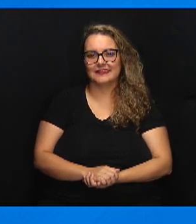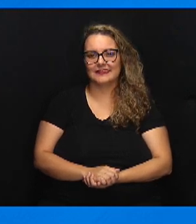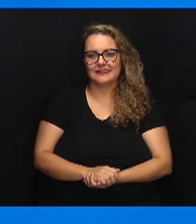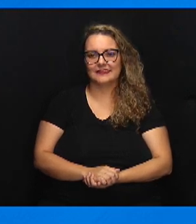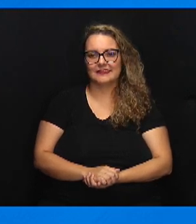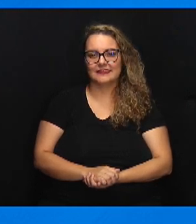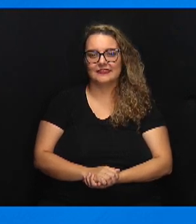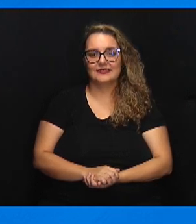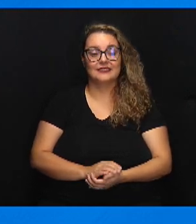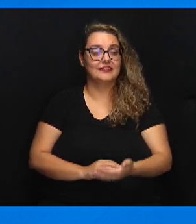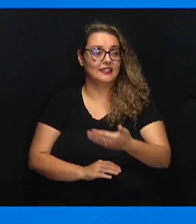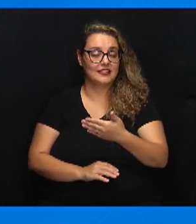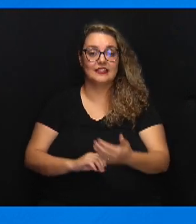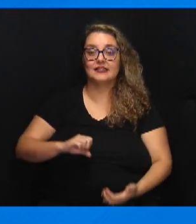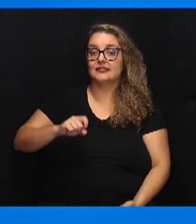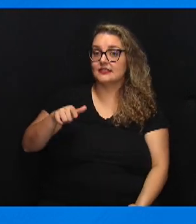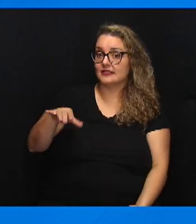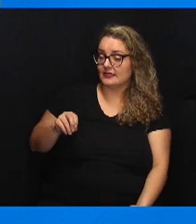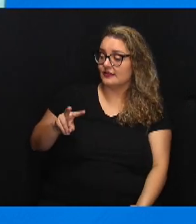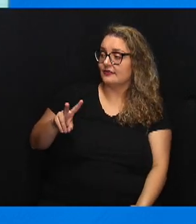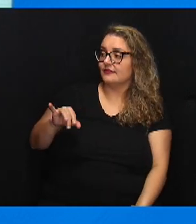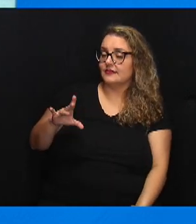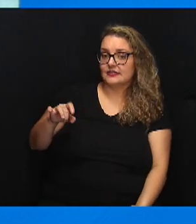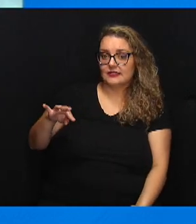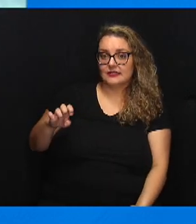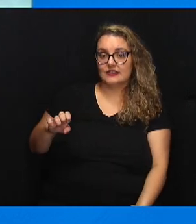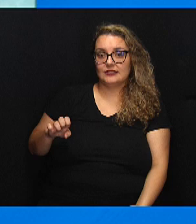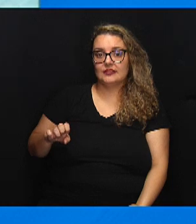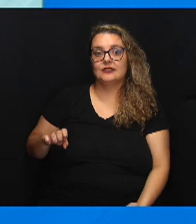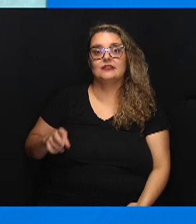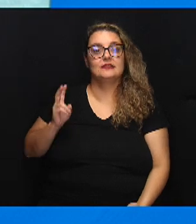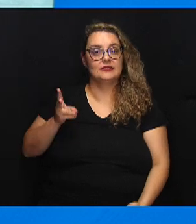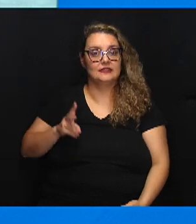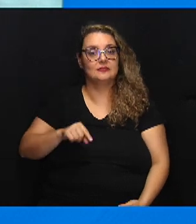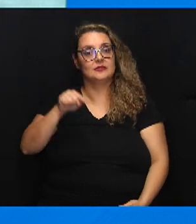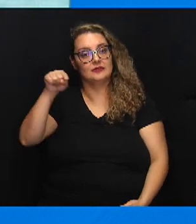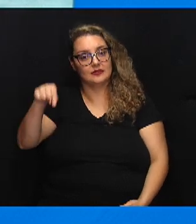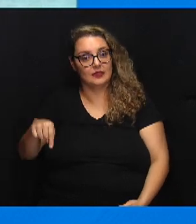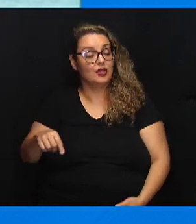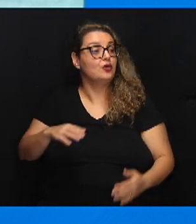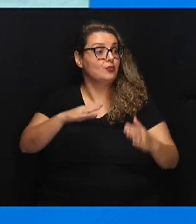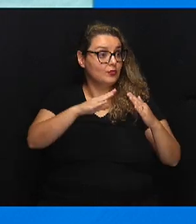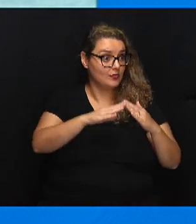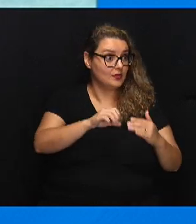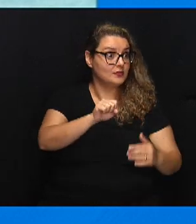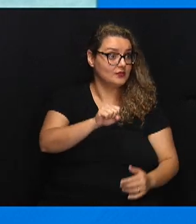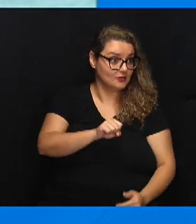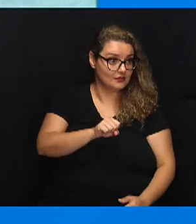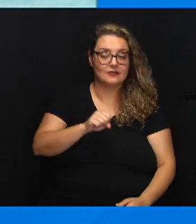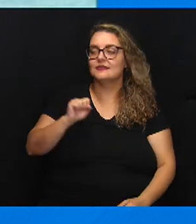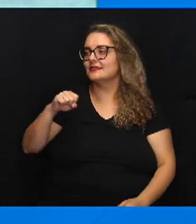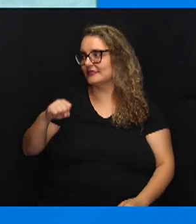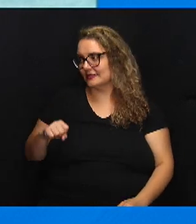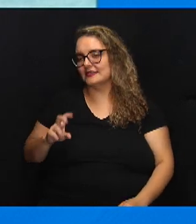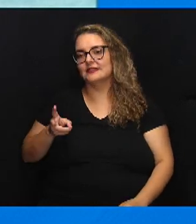Legal. E aí? Isso é São Vicente. A gente vinha muito Mesmo morando lá São no Paulo. sul? É.